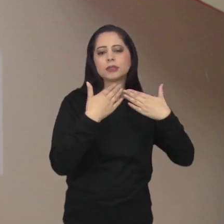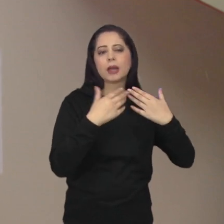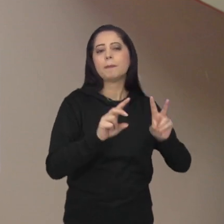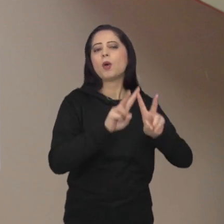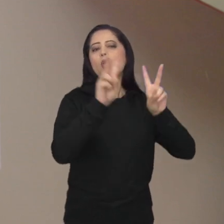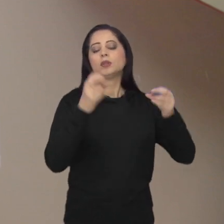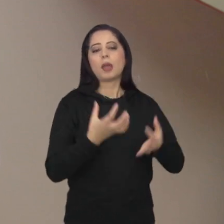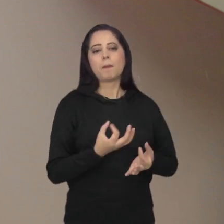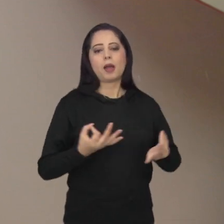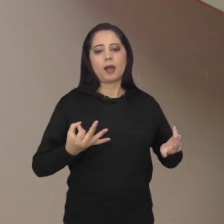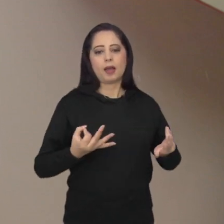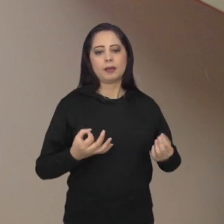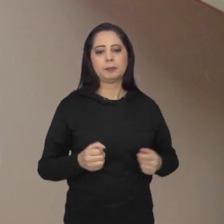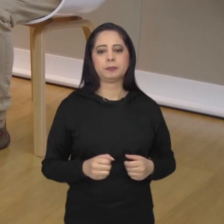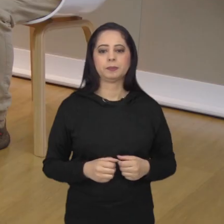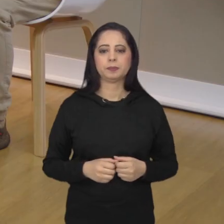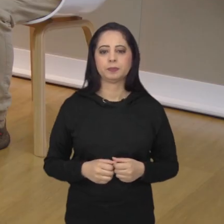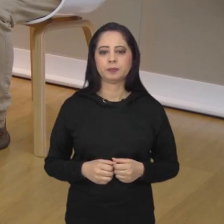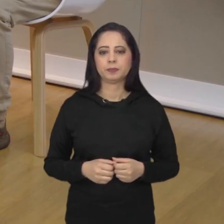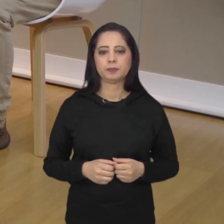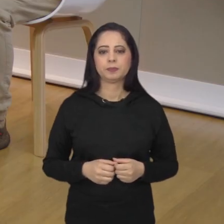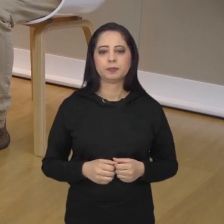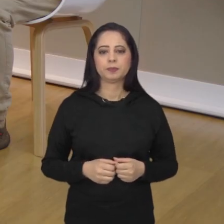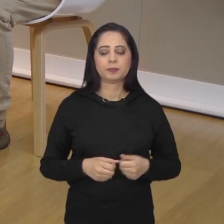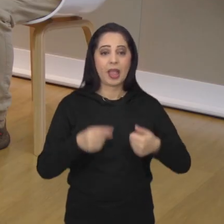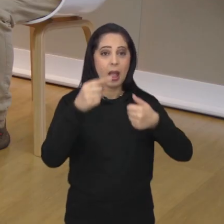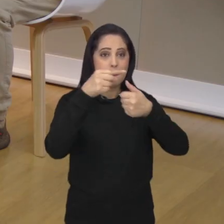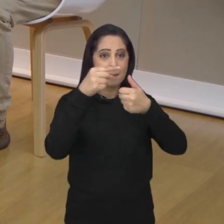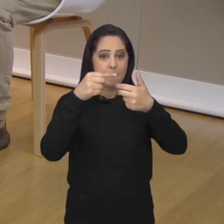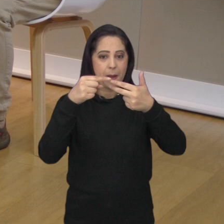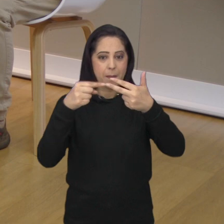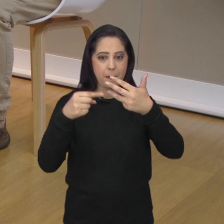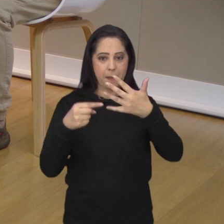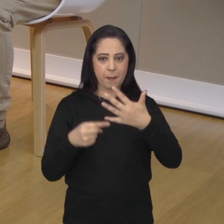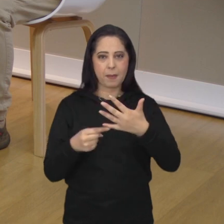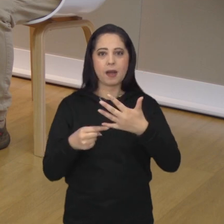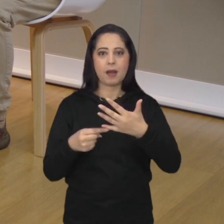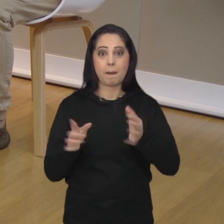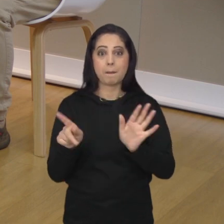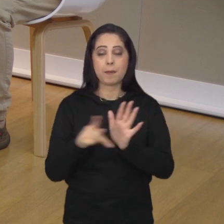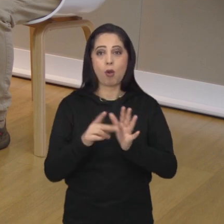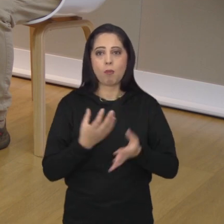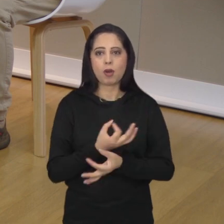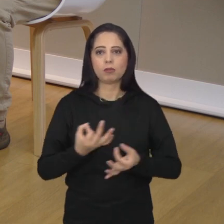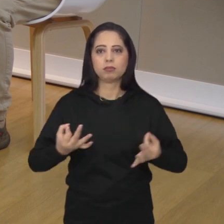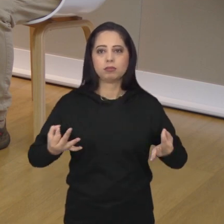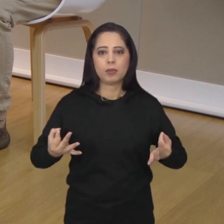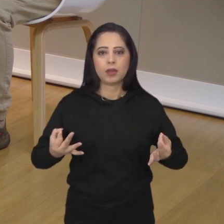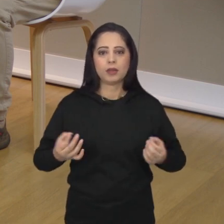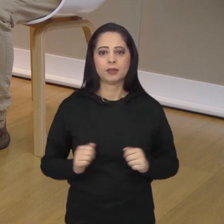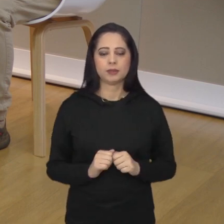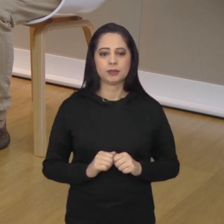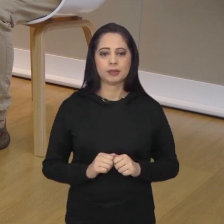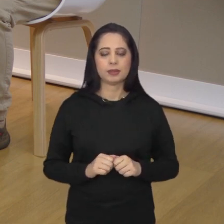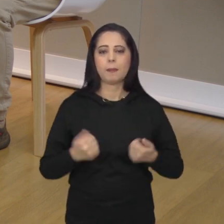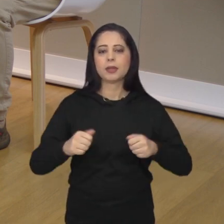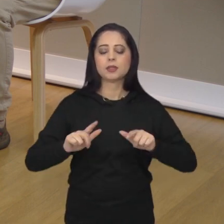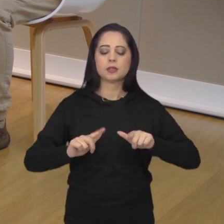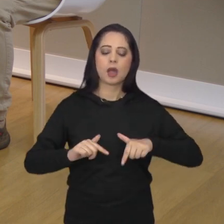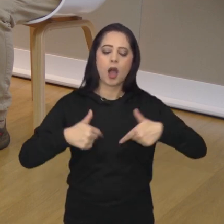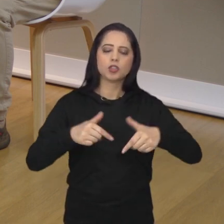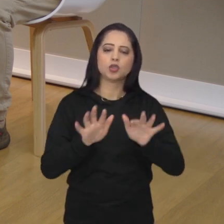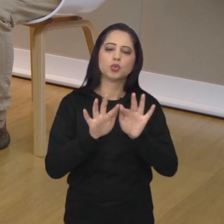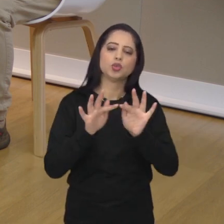a meditação. Olha, vamos lá. São os pilares da meditação. Atitude de